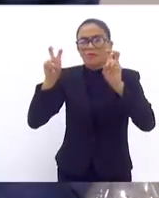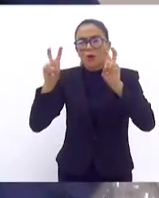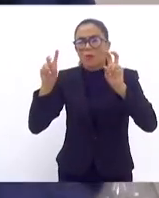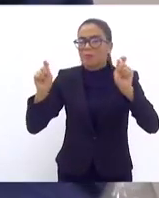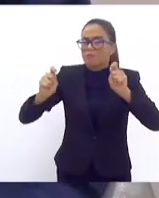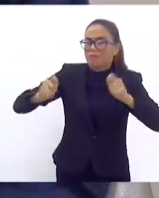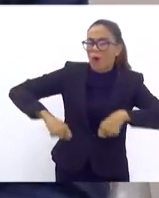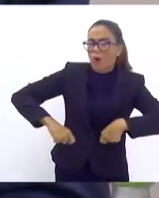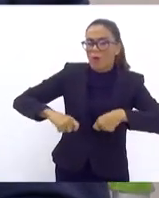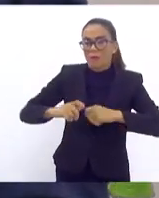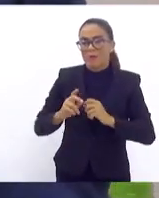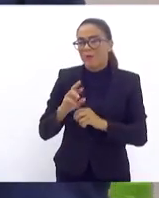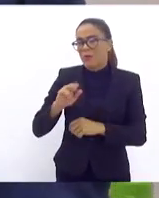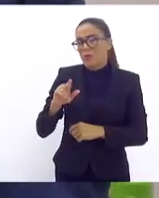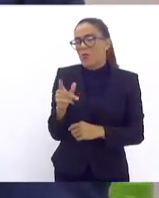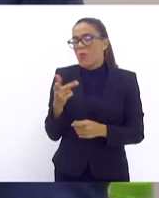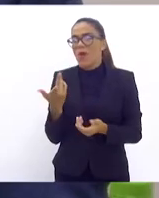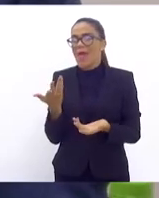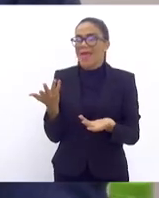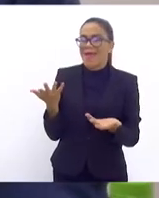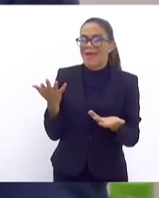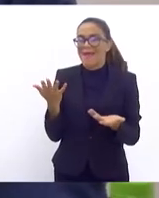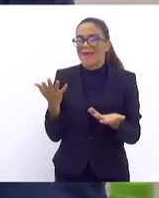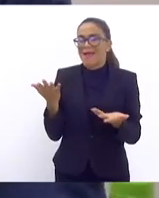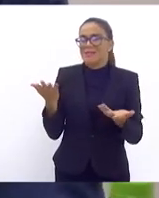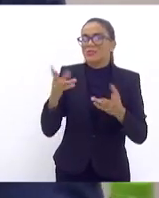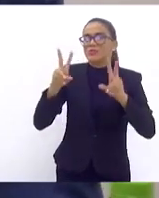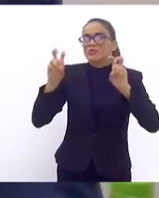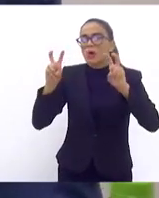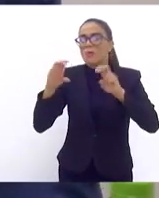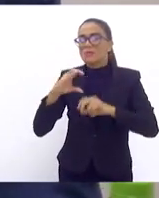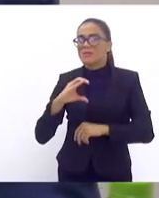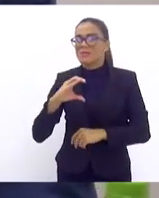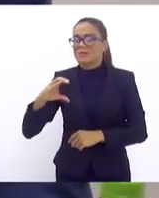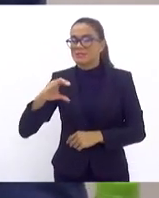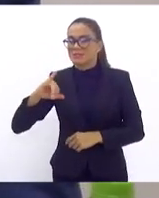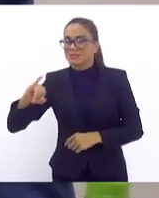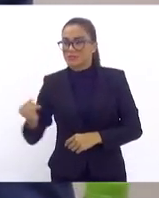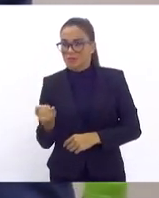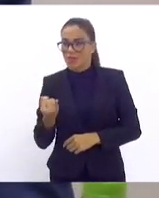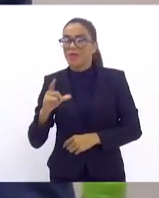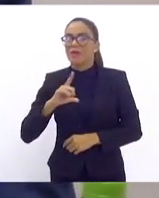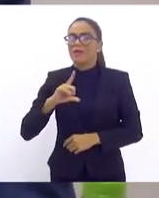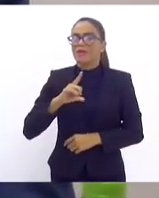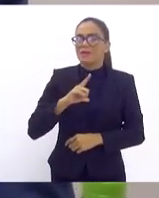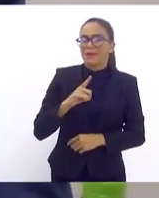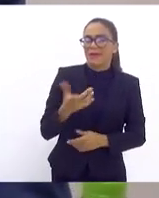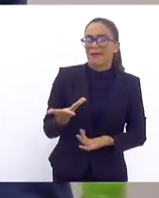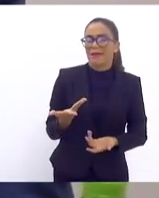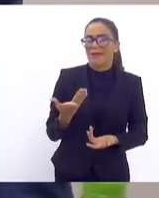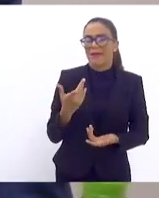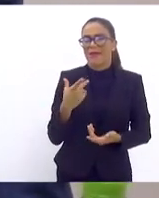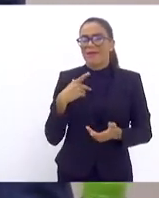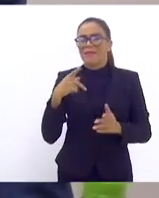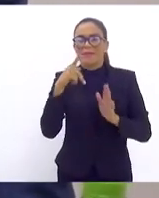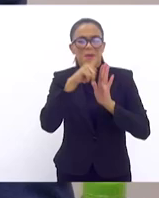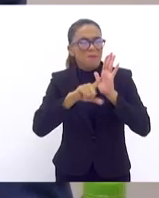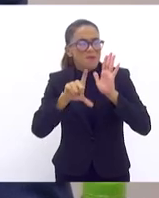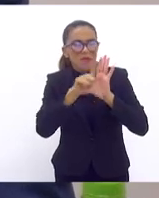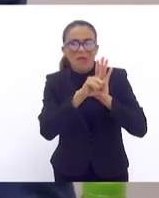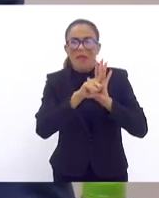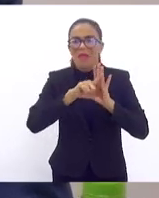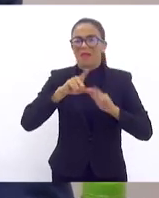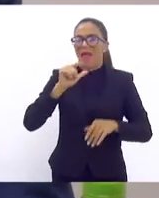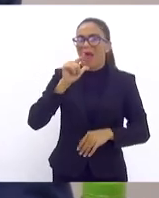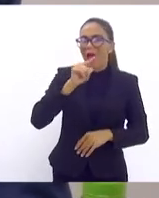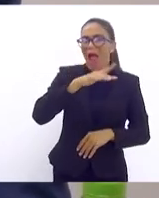é razoável essa discussão à luz da CCJ, uma vez que a gente tem processo de convênio, de aforamento, de